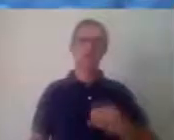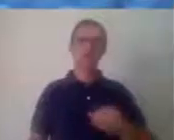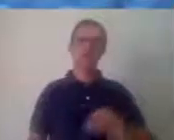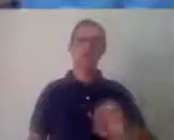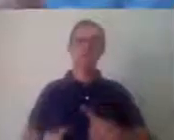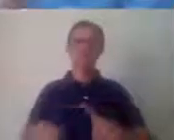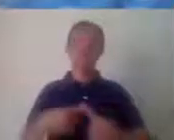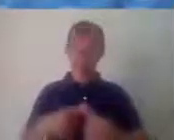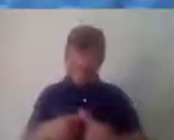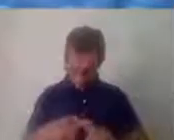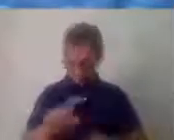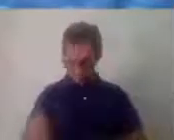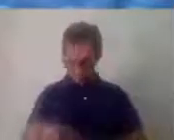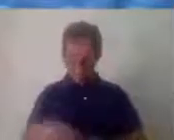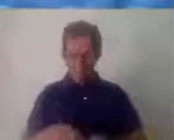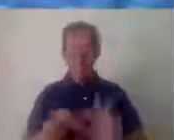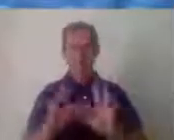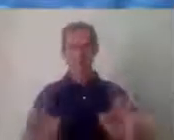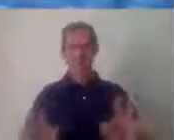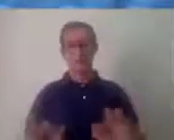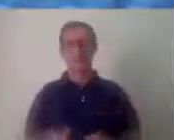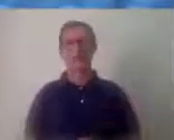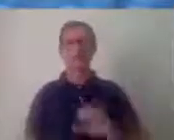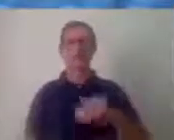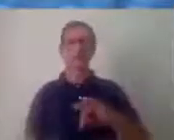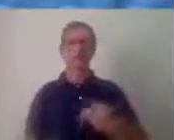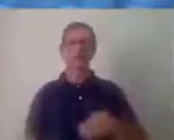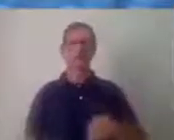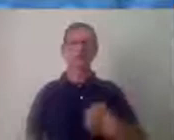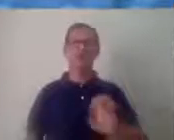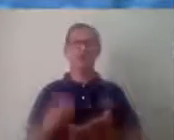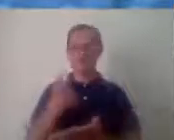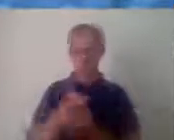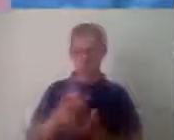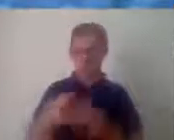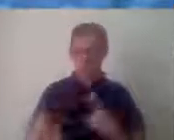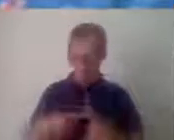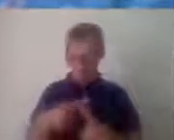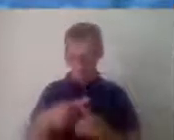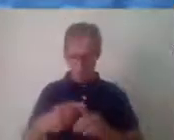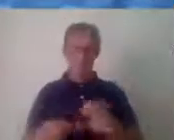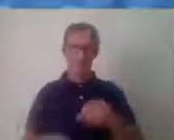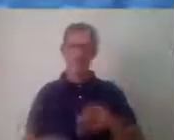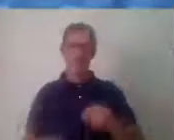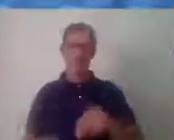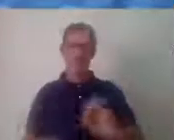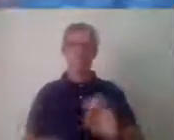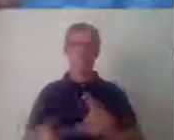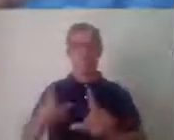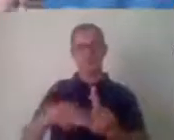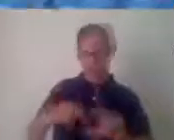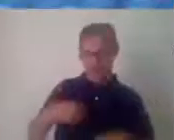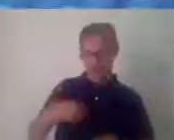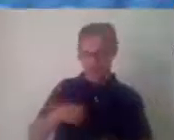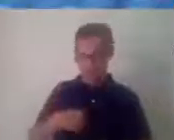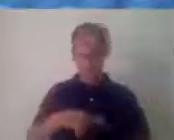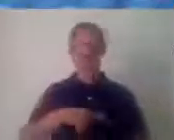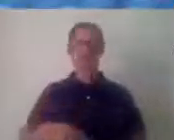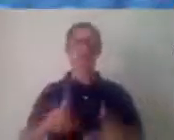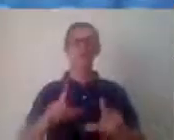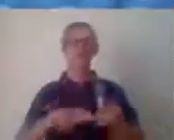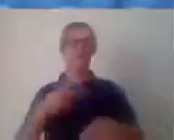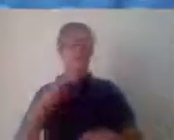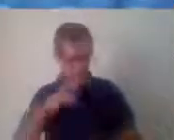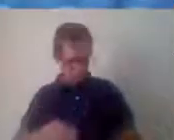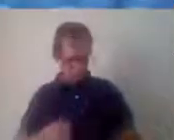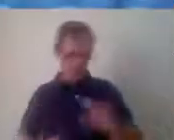função. Constante se repete. Integral de constante é constante vezes a letra. Como que eu sei qual que é a letra, professor? Olha